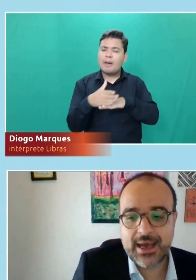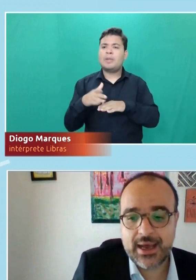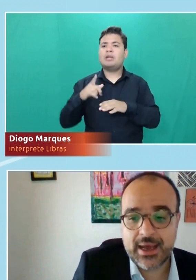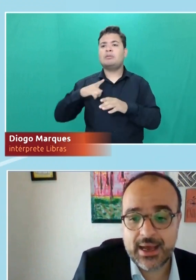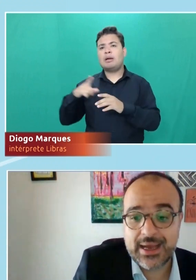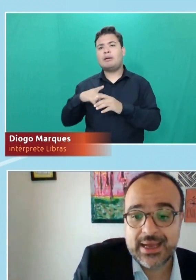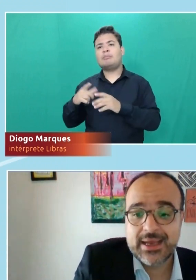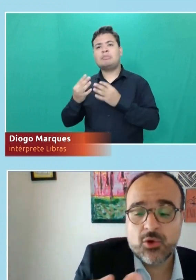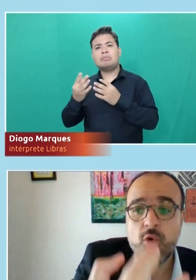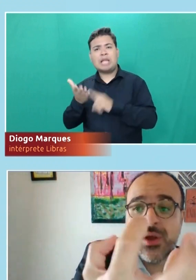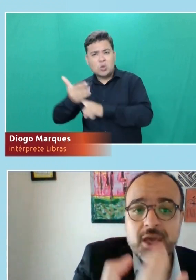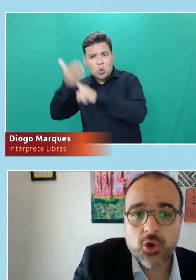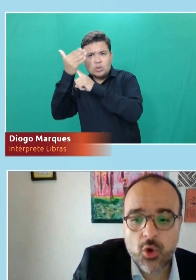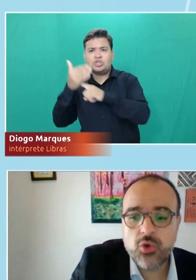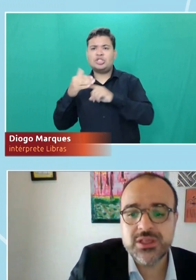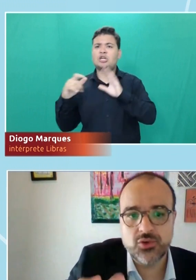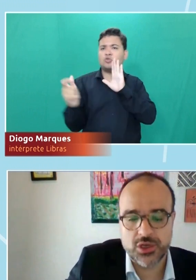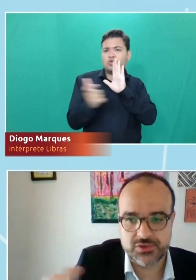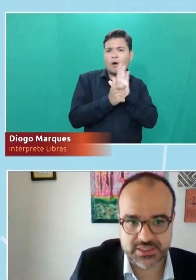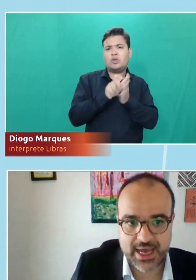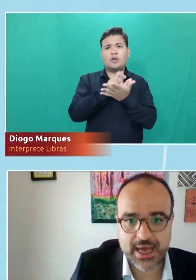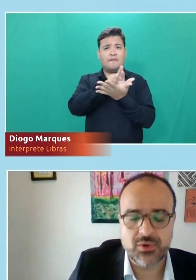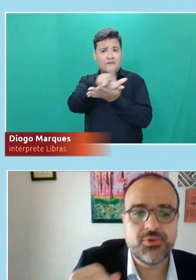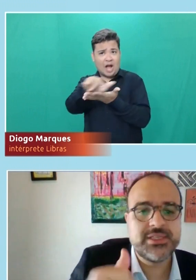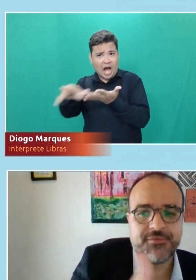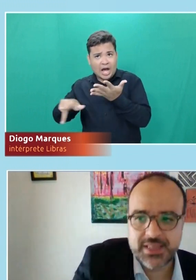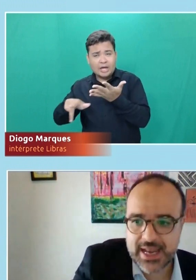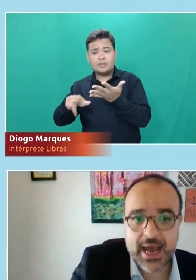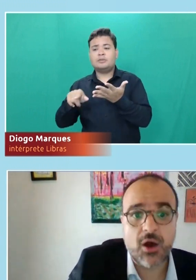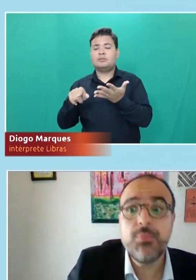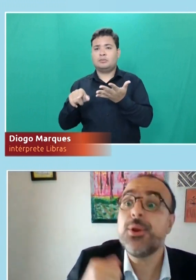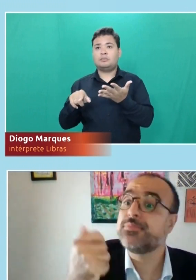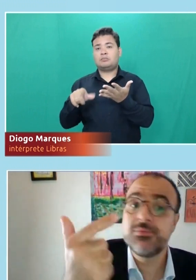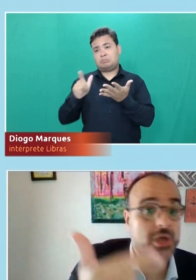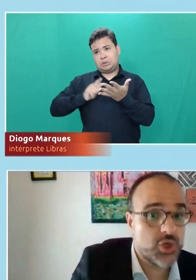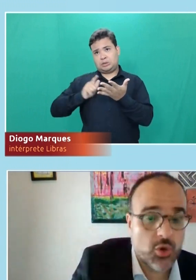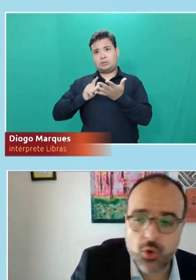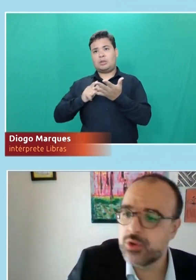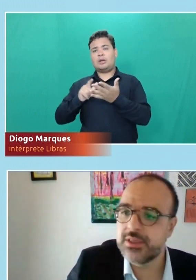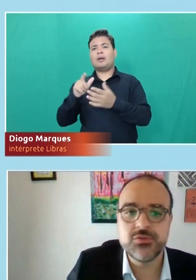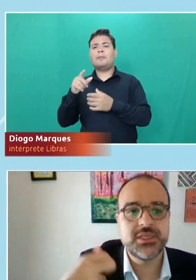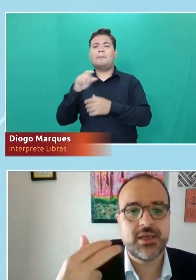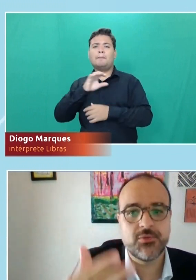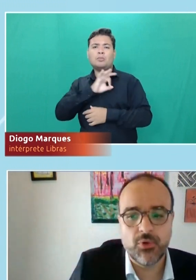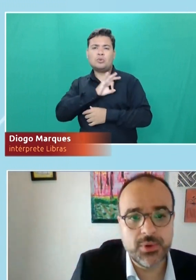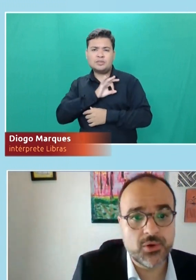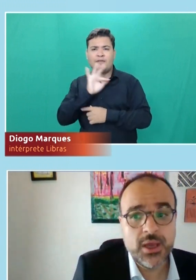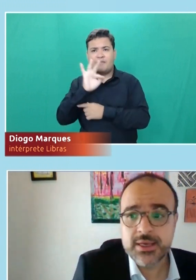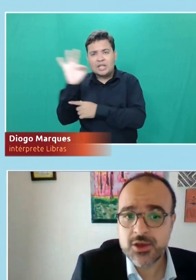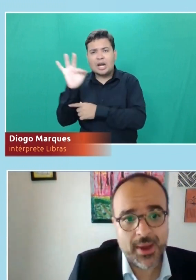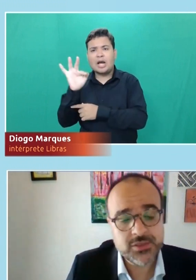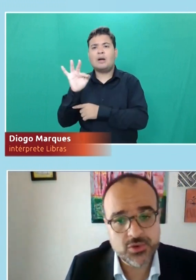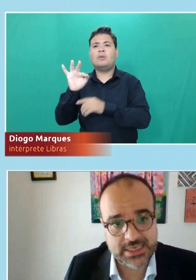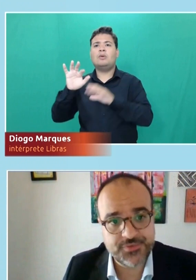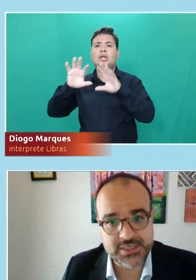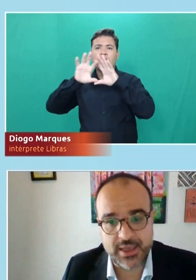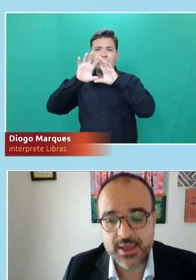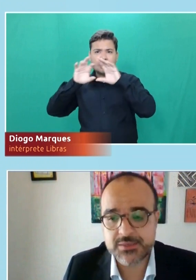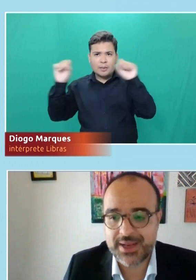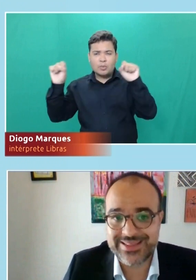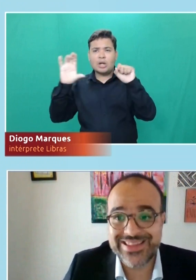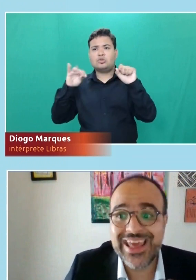disponíveis, com que conta o nosso Estado, a Polícia Federal, o próprio Tribunal de Contas, o Ministério Público, são mais